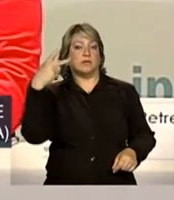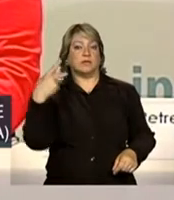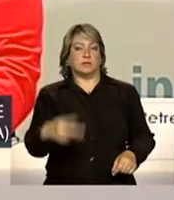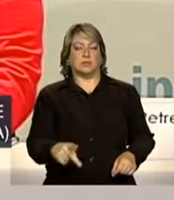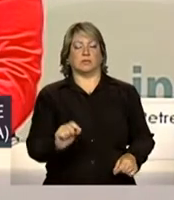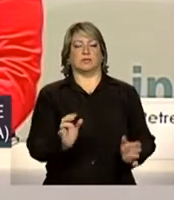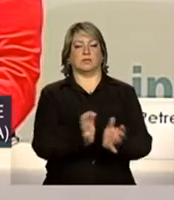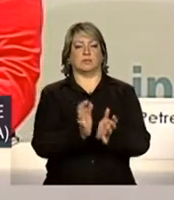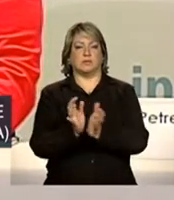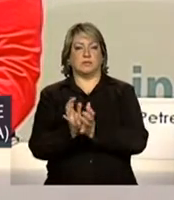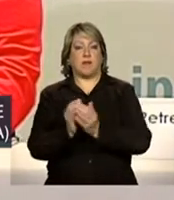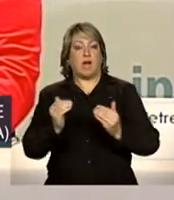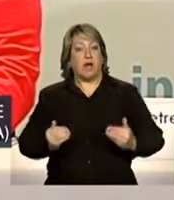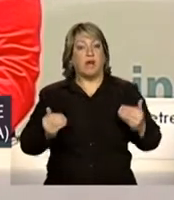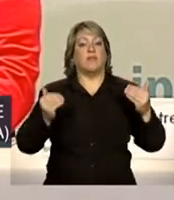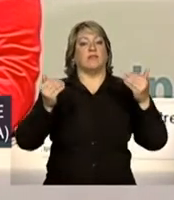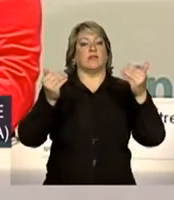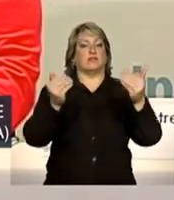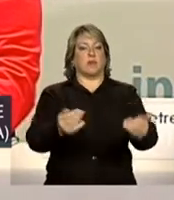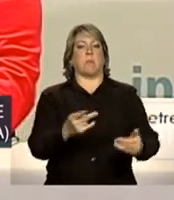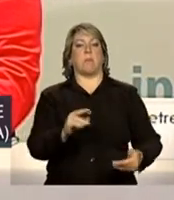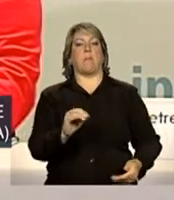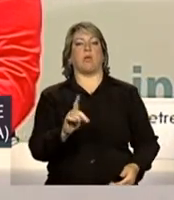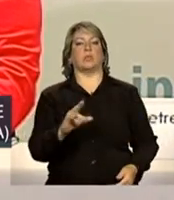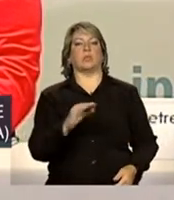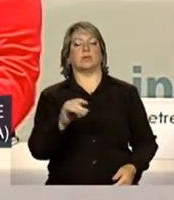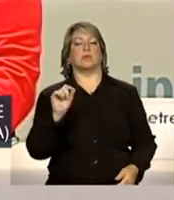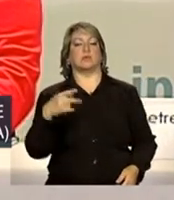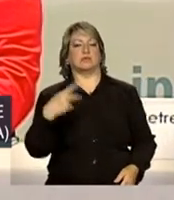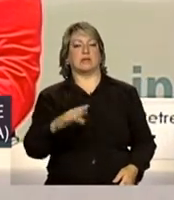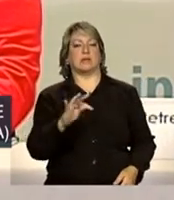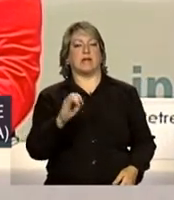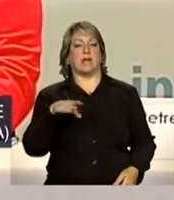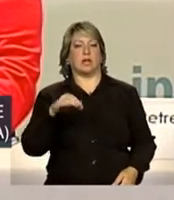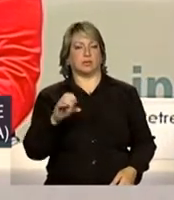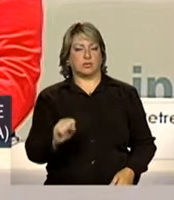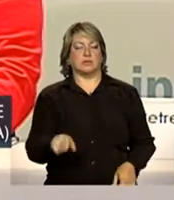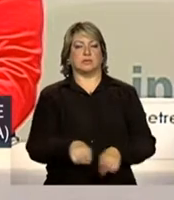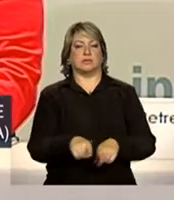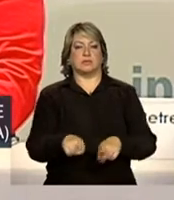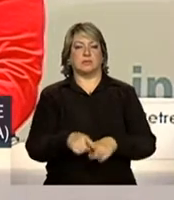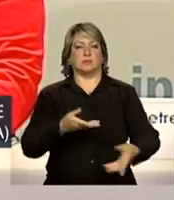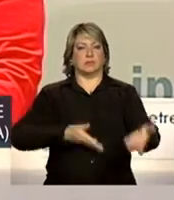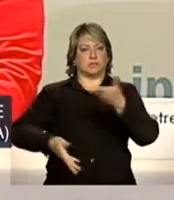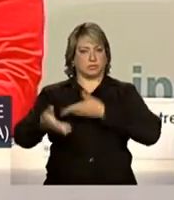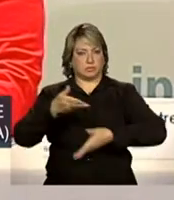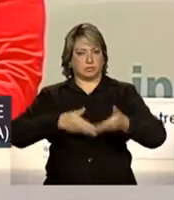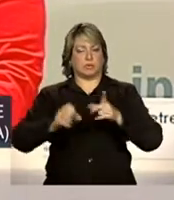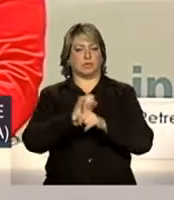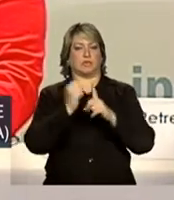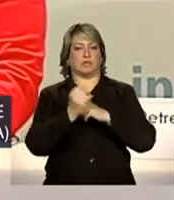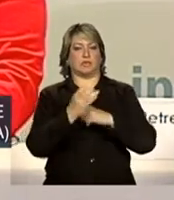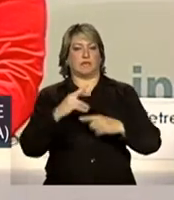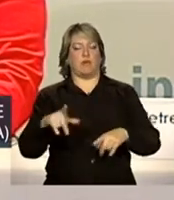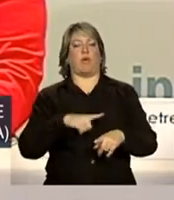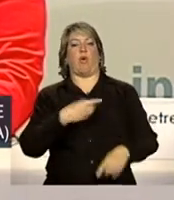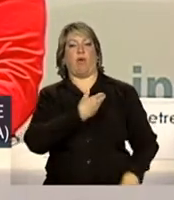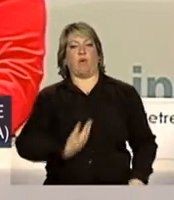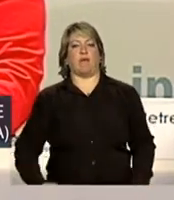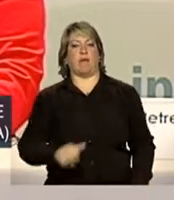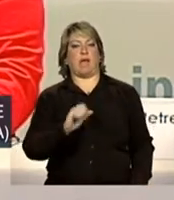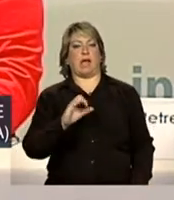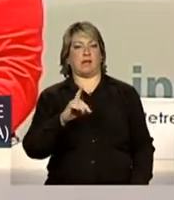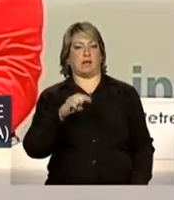discussões, avançou na produção de seus técnicos, articulou-se com a sociedade civil, governo e academia. Para se